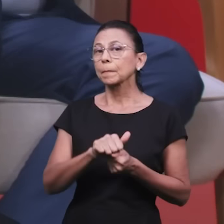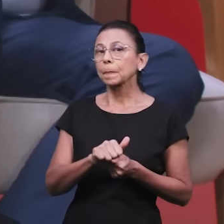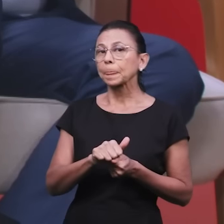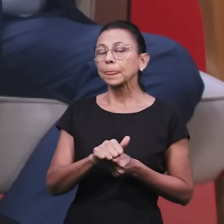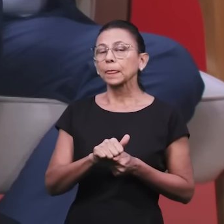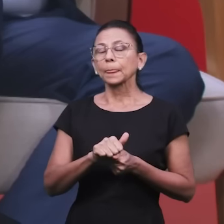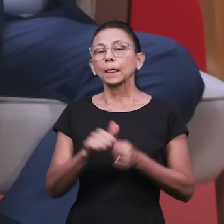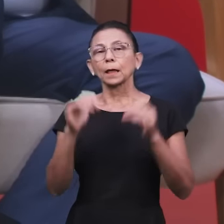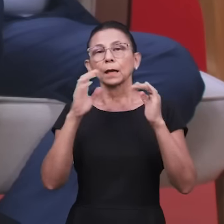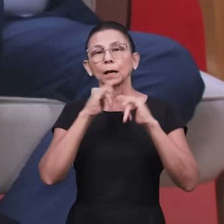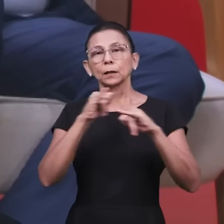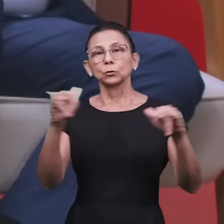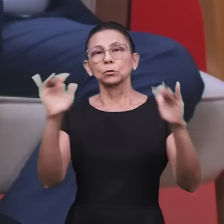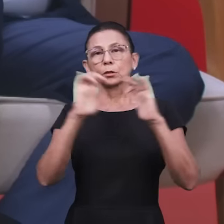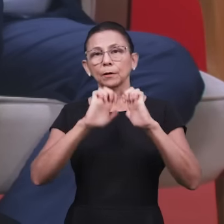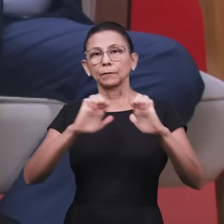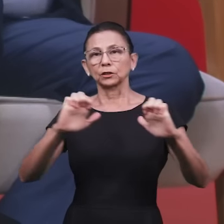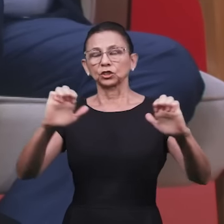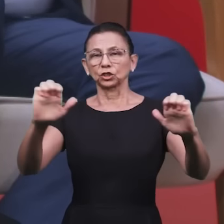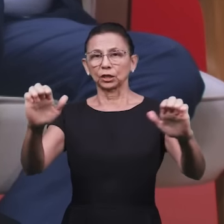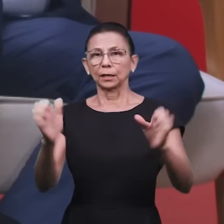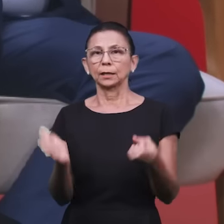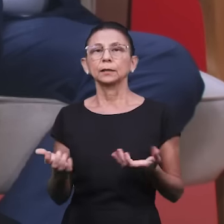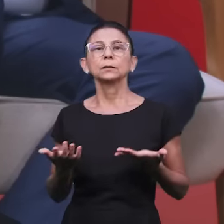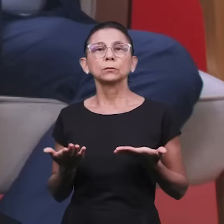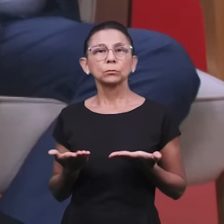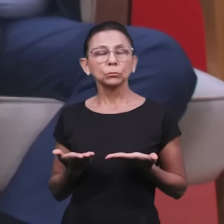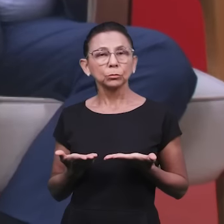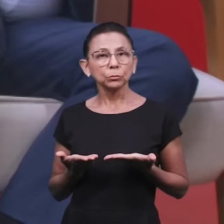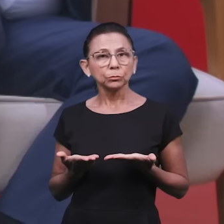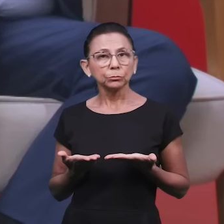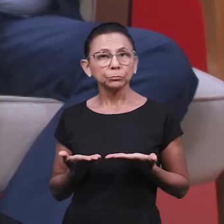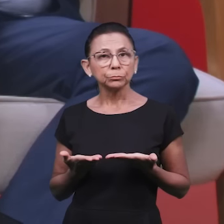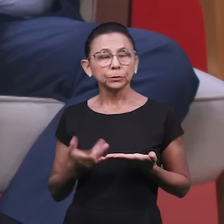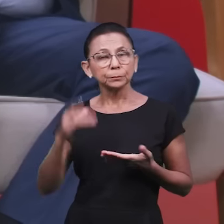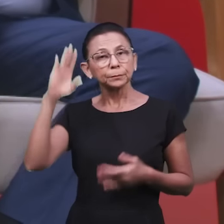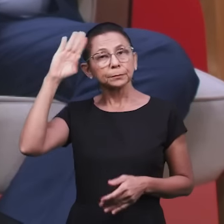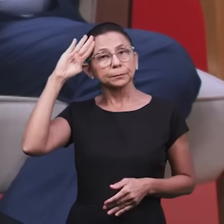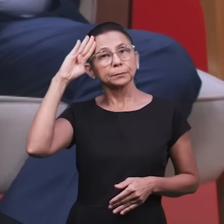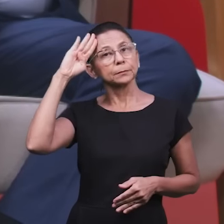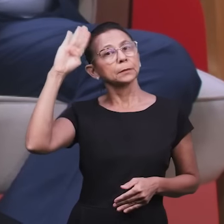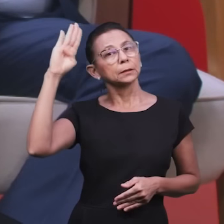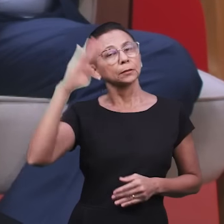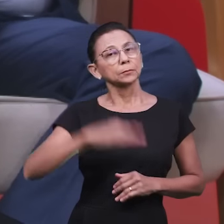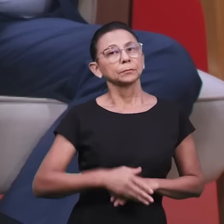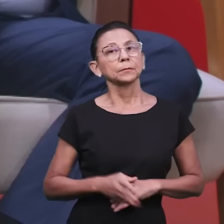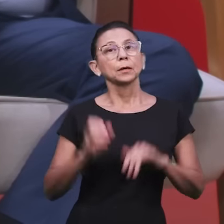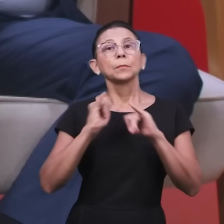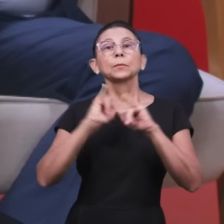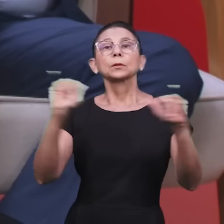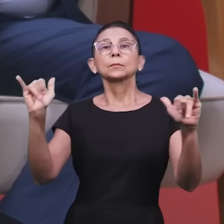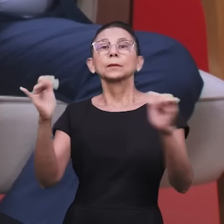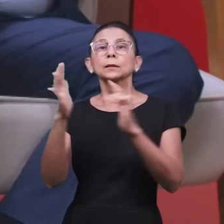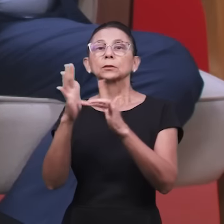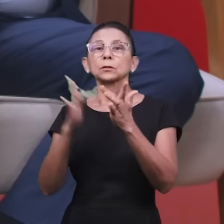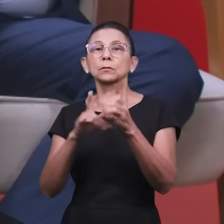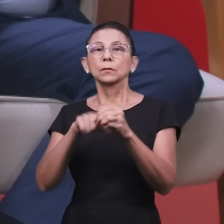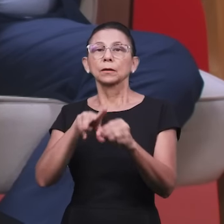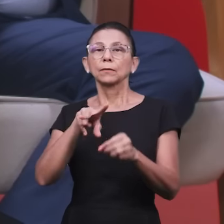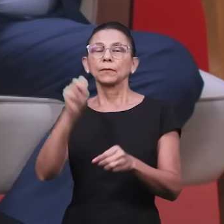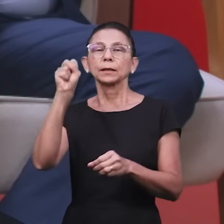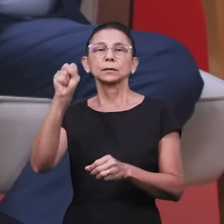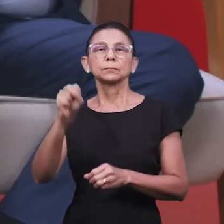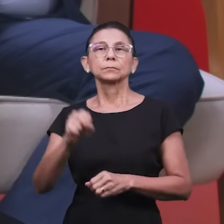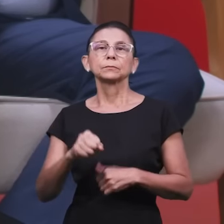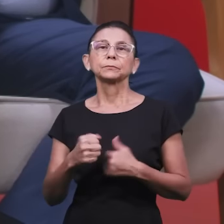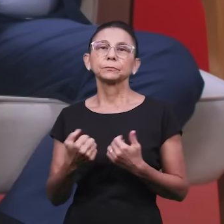o evangelho, evangelizar, anunciar as boas novas, evangelizar, acima de tudo, proclamar que Jesus está às